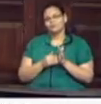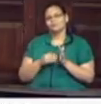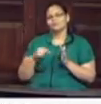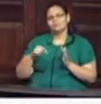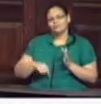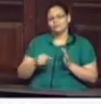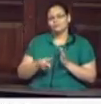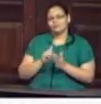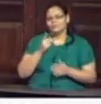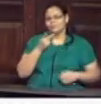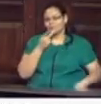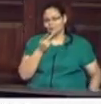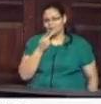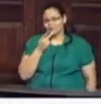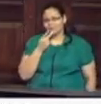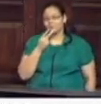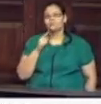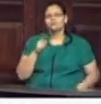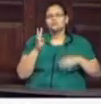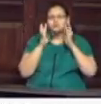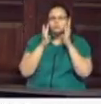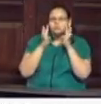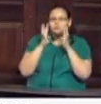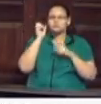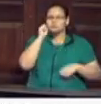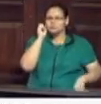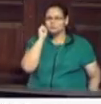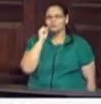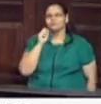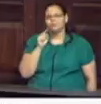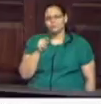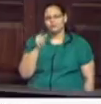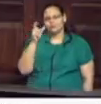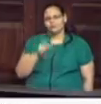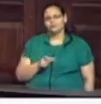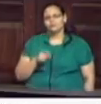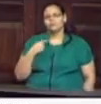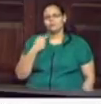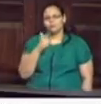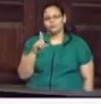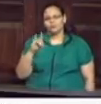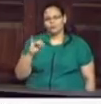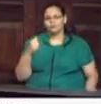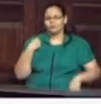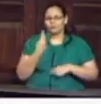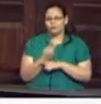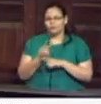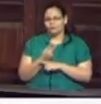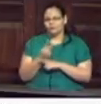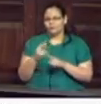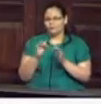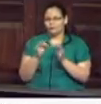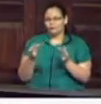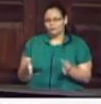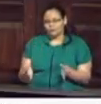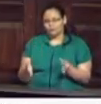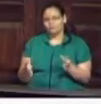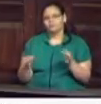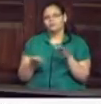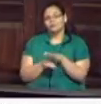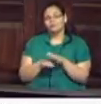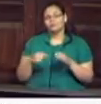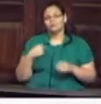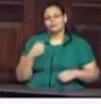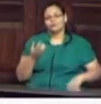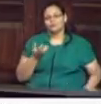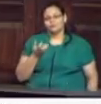de falar, procuram escutá-lo. Então, o senhor, pelo contrário, outro dia procurei o senhor de forma muito humilde, querendo outorgar ao senhor